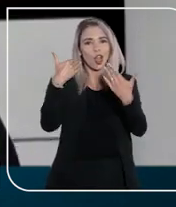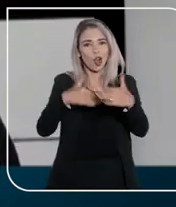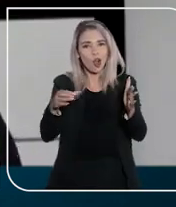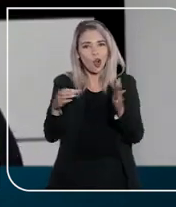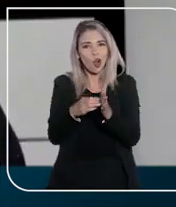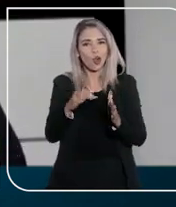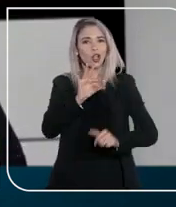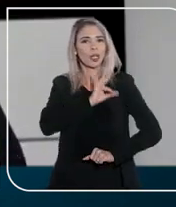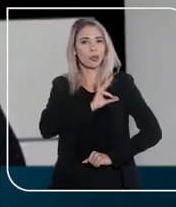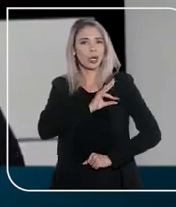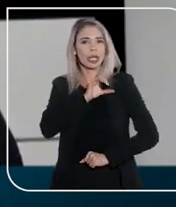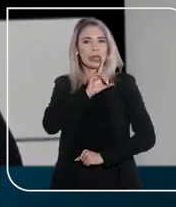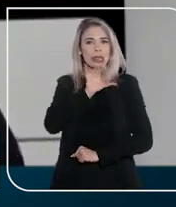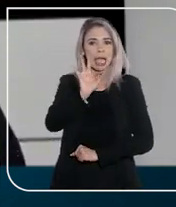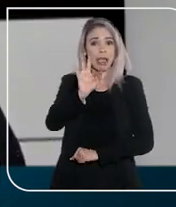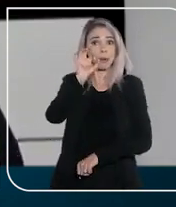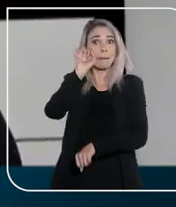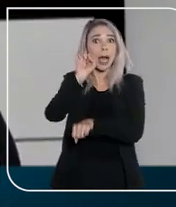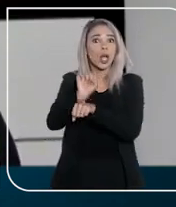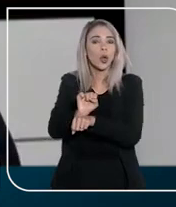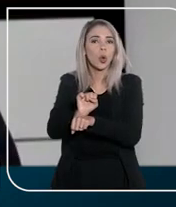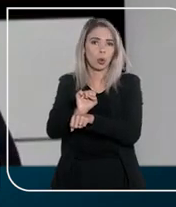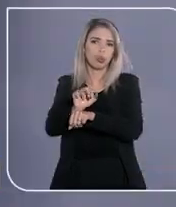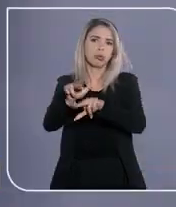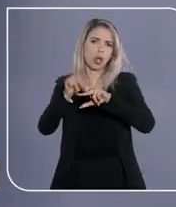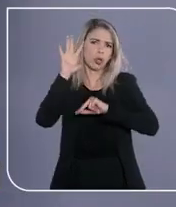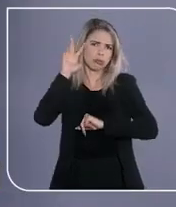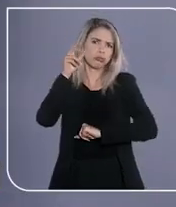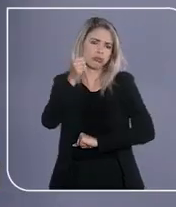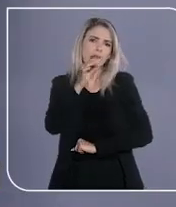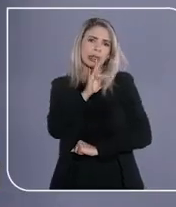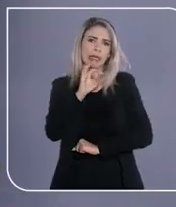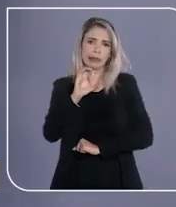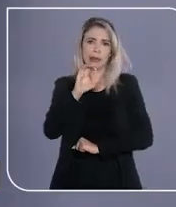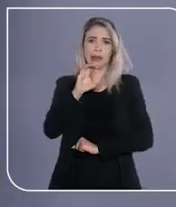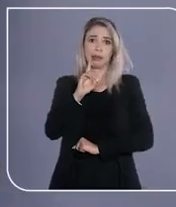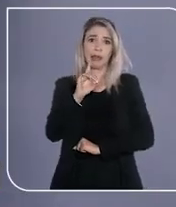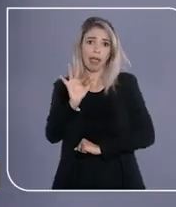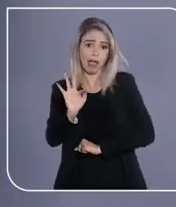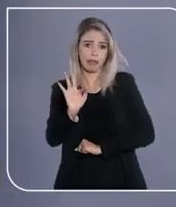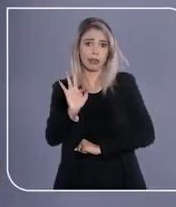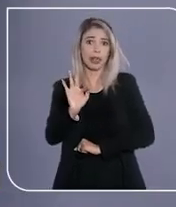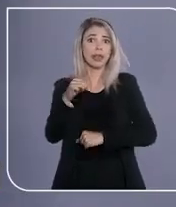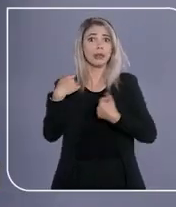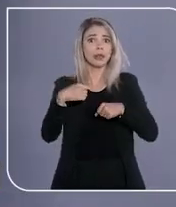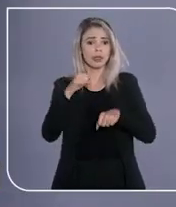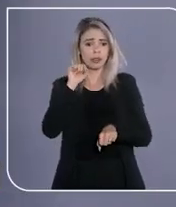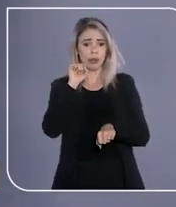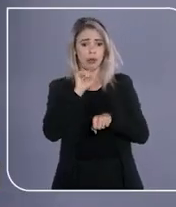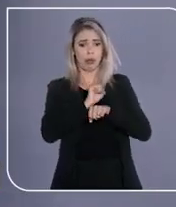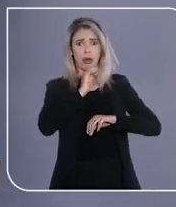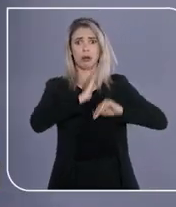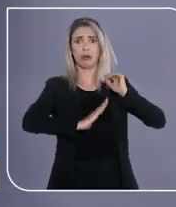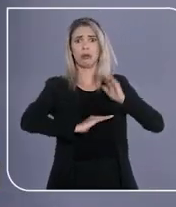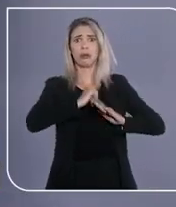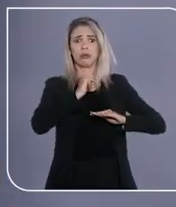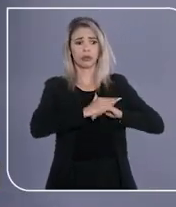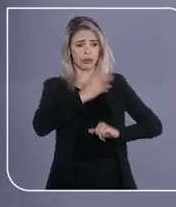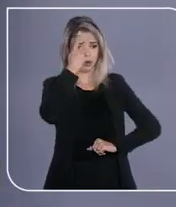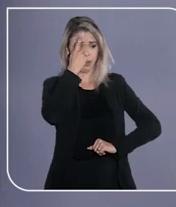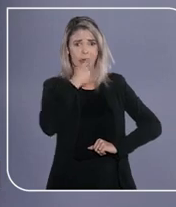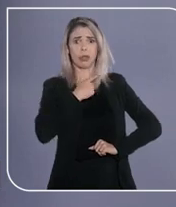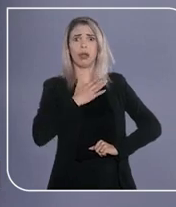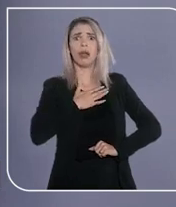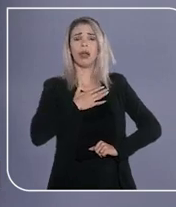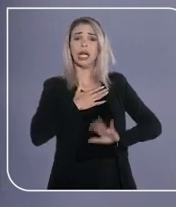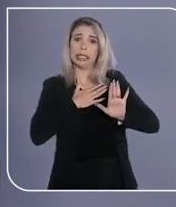Distrito Federal, que foi suspenso por decisão do Tribunal de Contas, que aí você tem que dar uma pausa na sua carreira. Olha, eu